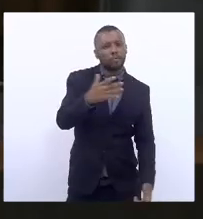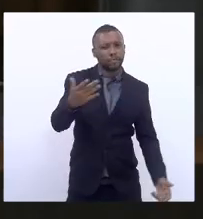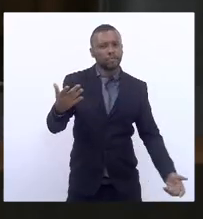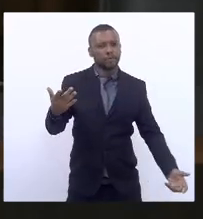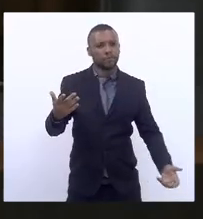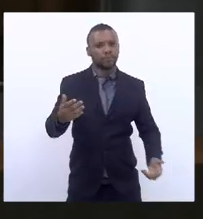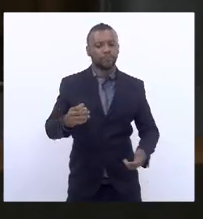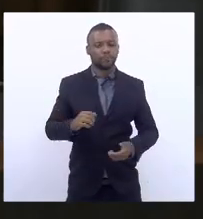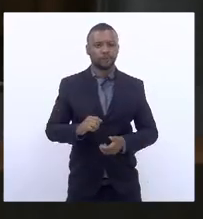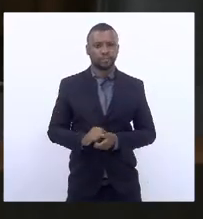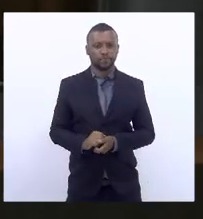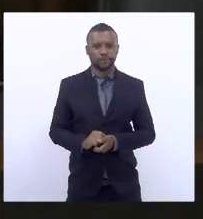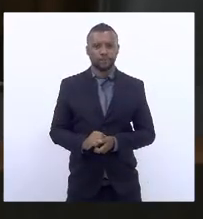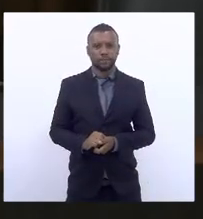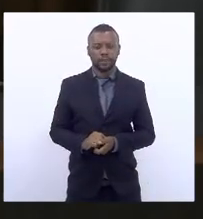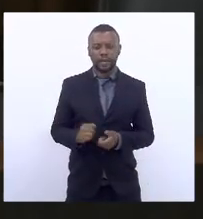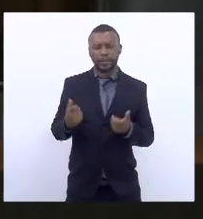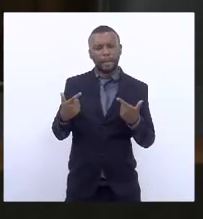A recente guerra,